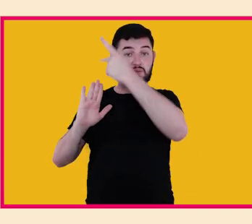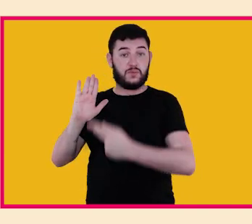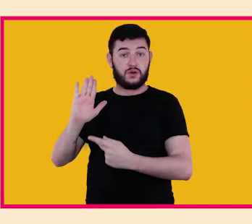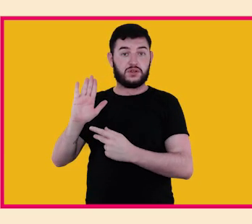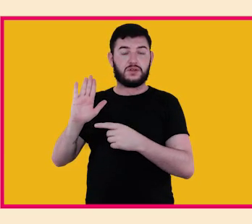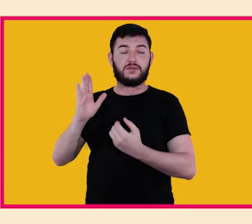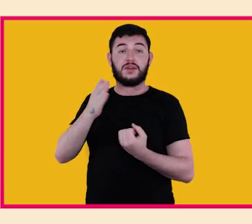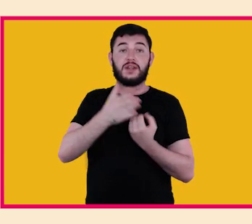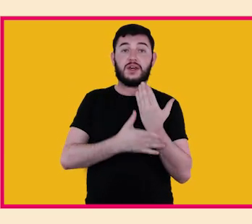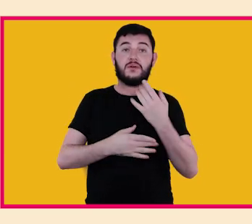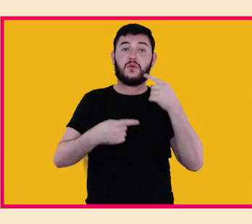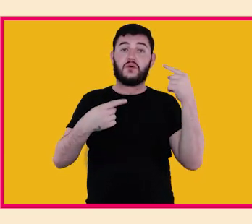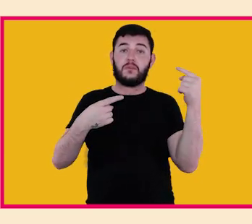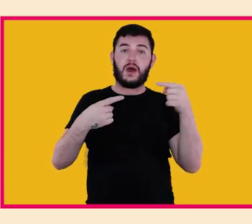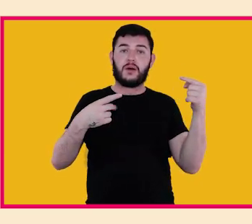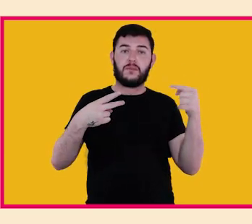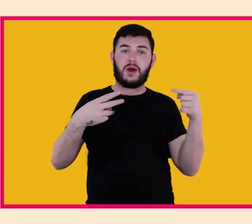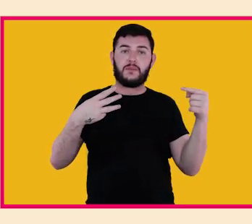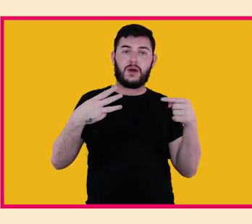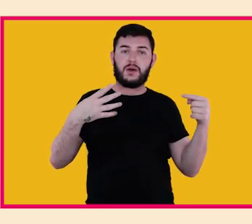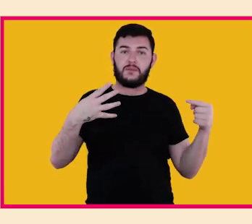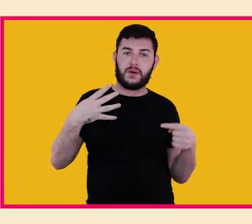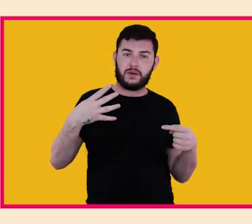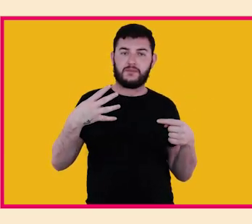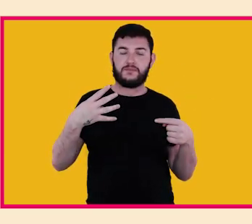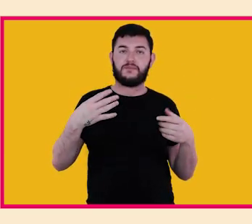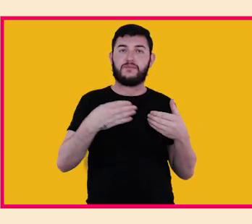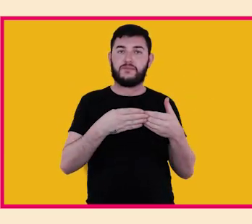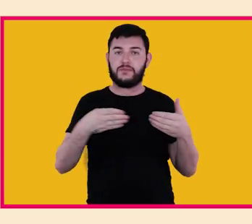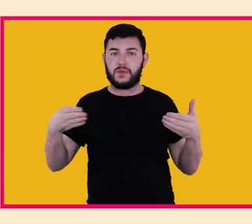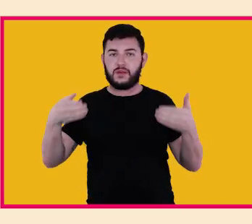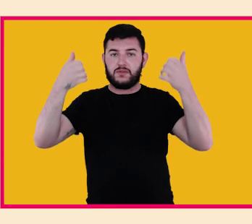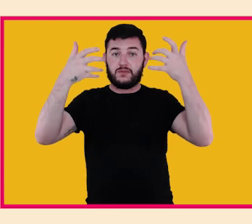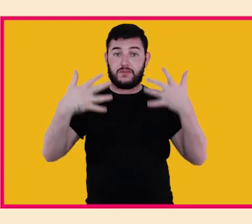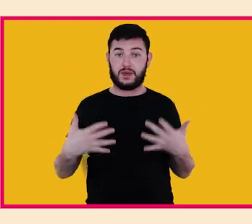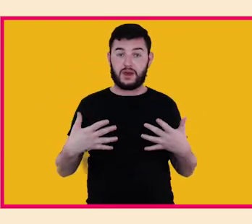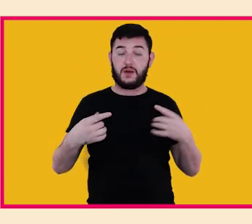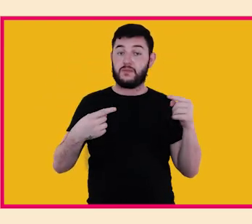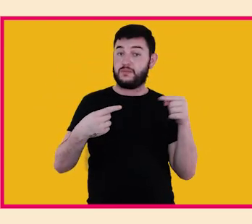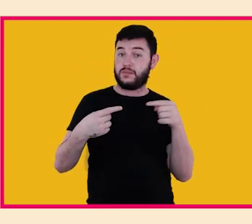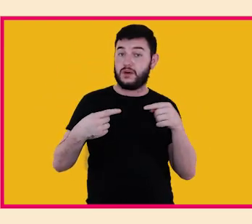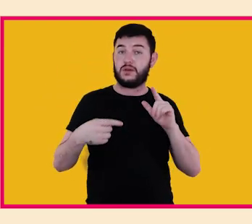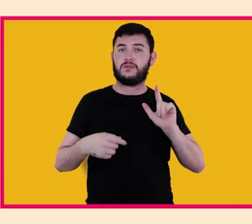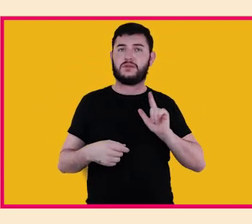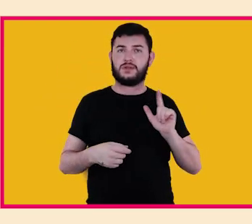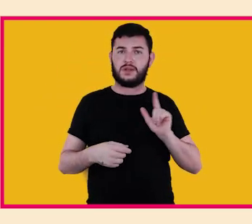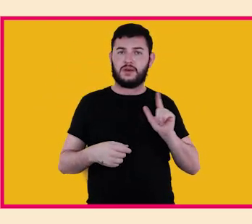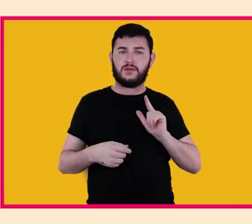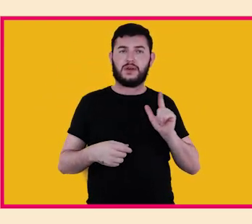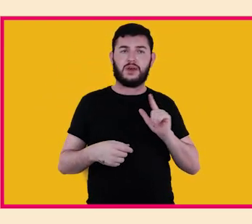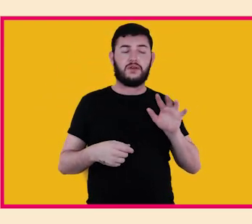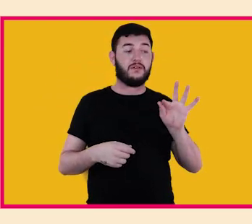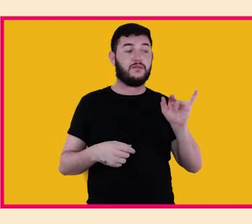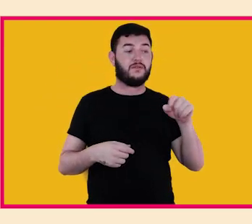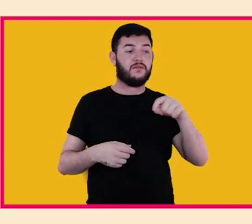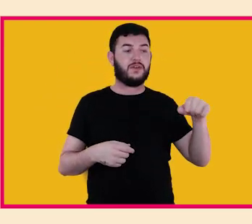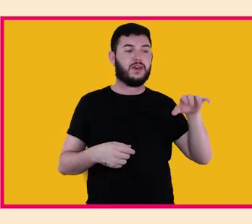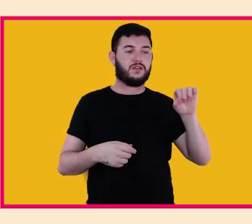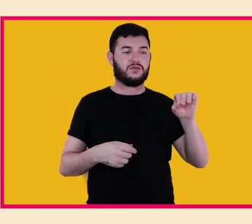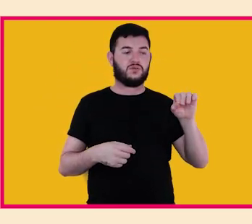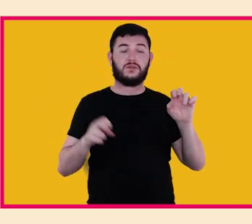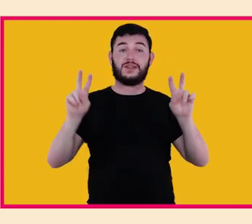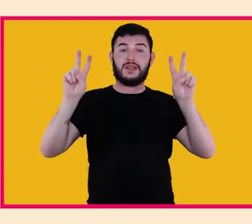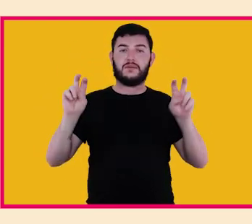serão apresentadas a seguir. O primeiro item do pacote de projetos contém toda a parte fixa do programa de necessidades, e por isso foi chamado de núcleo